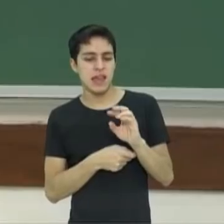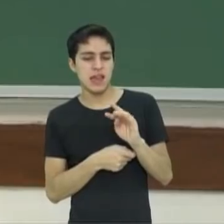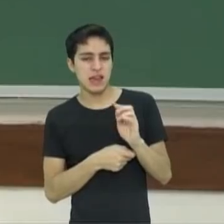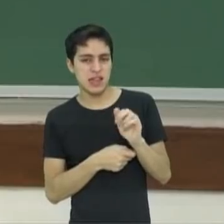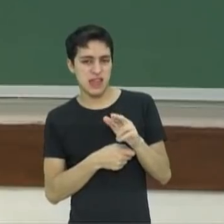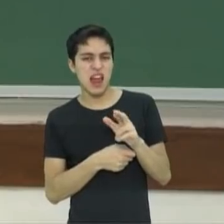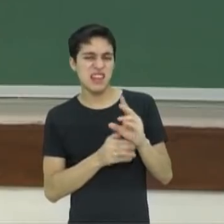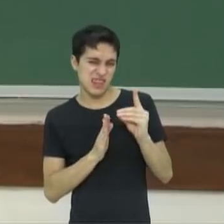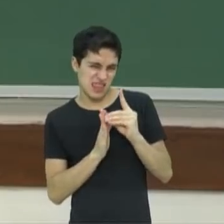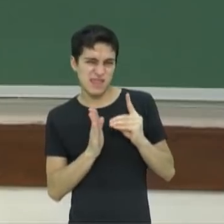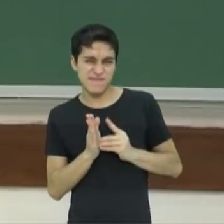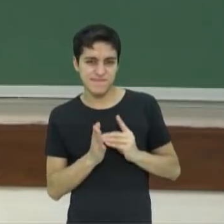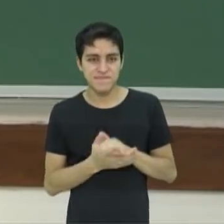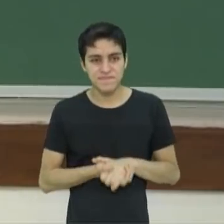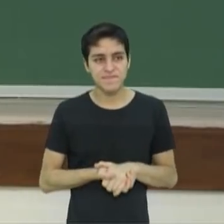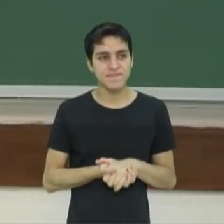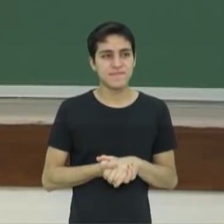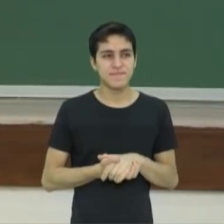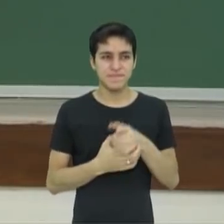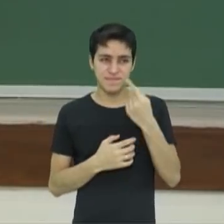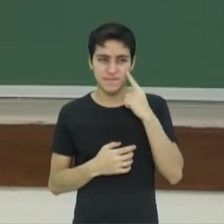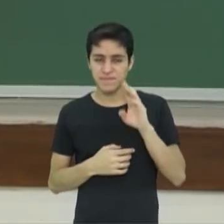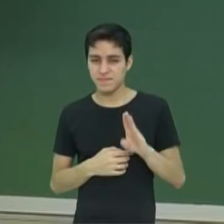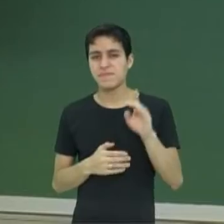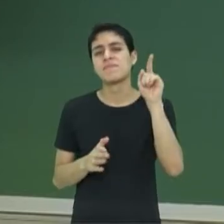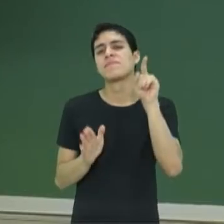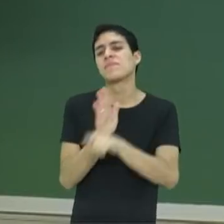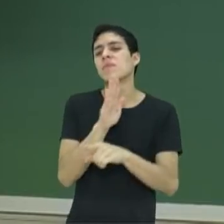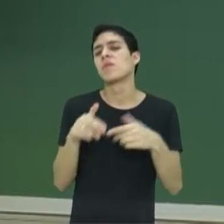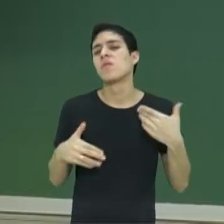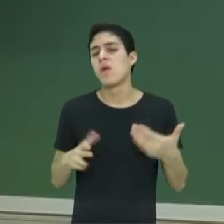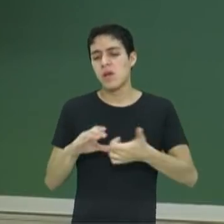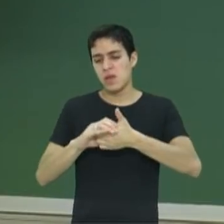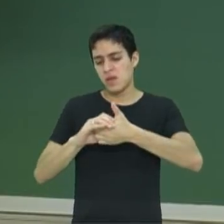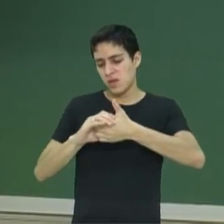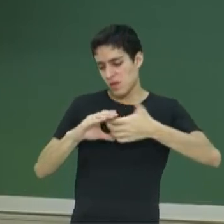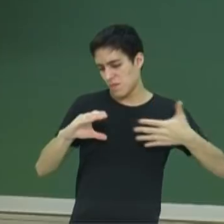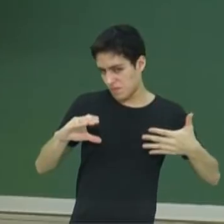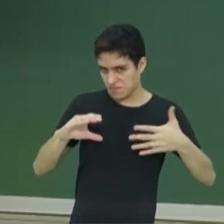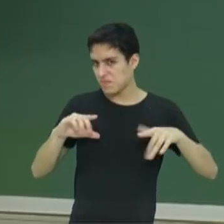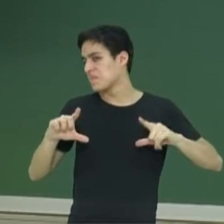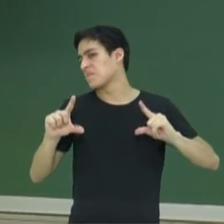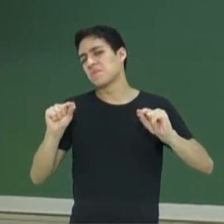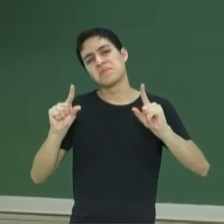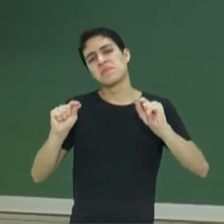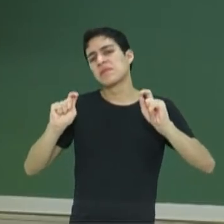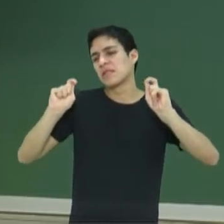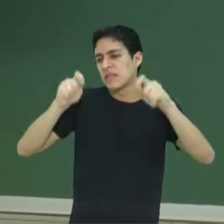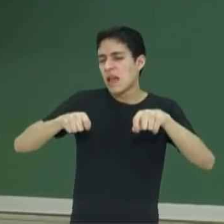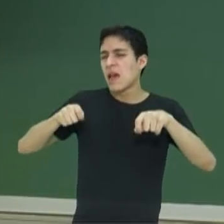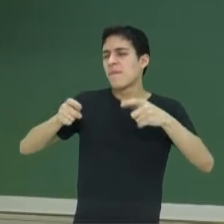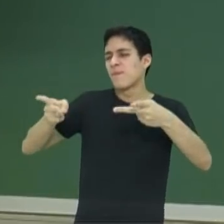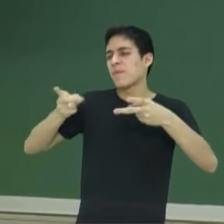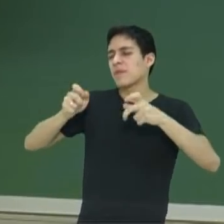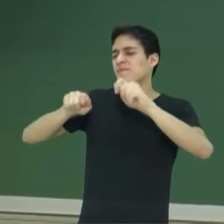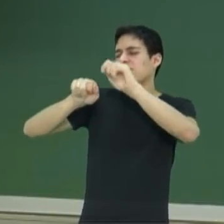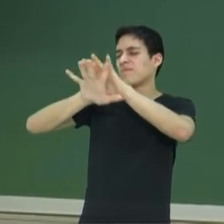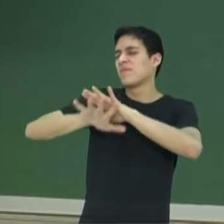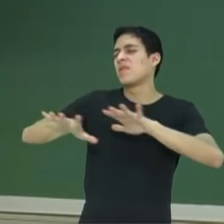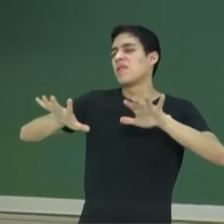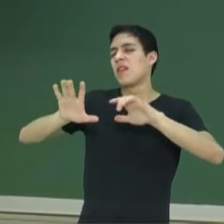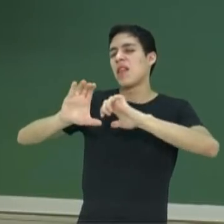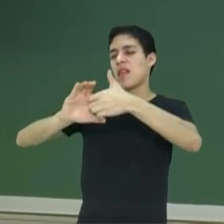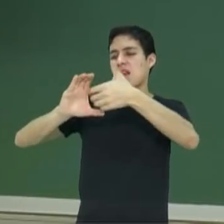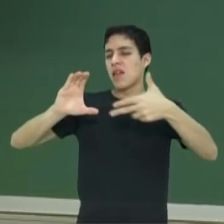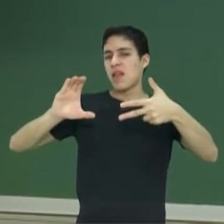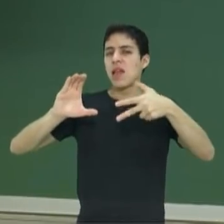usando. A letra B quer saber qual característica, o que nós podemos inferir sobre a característica da mãe,